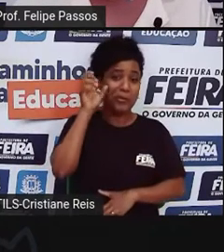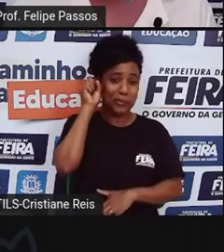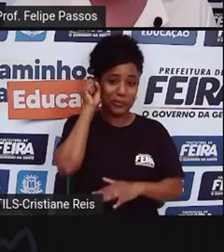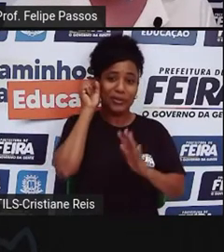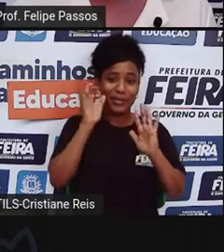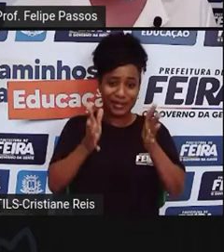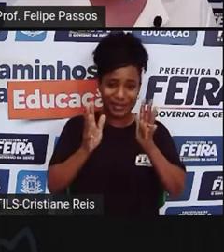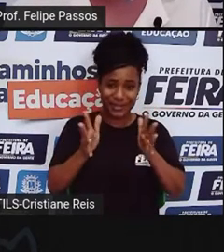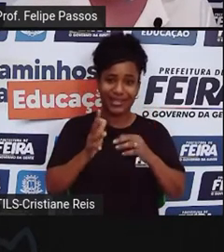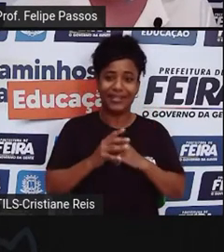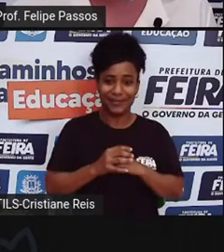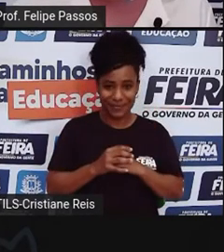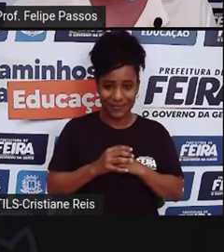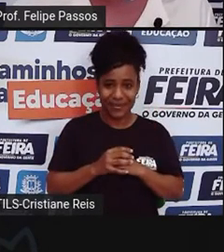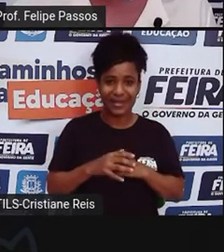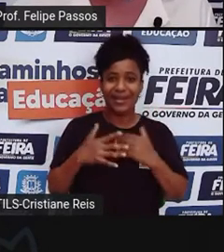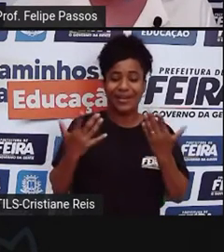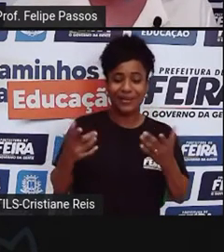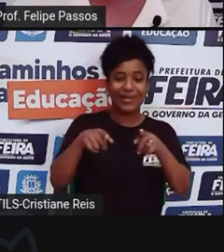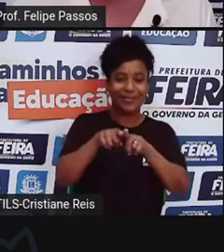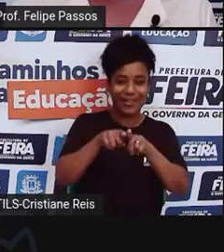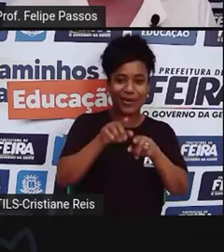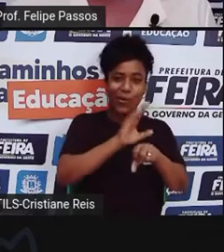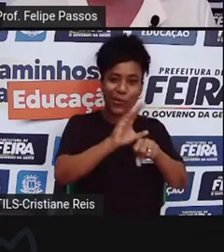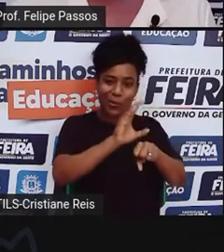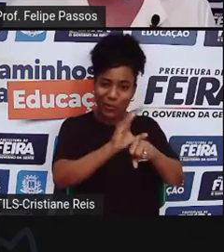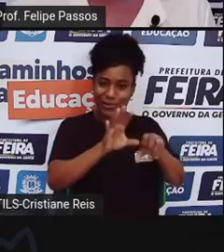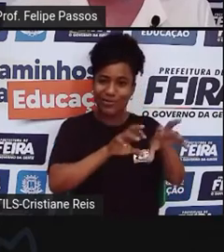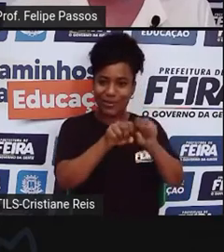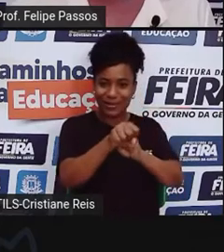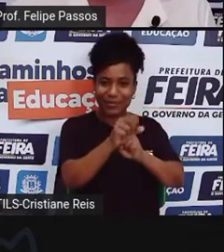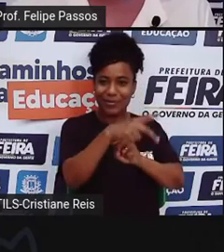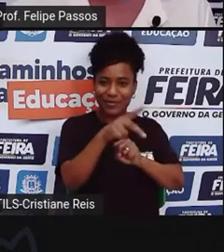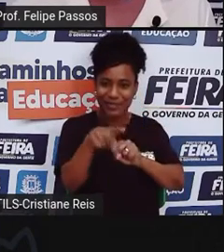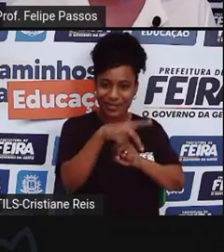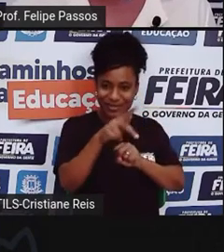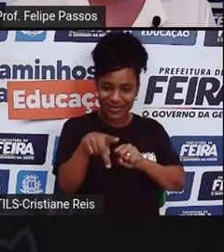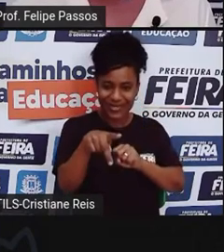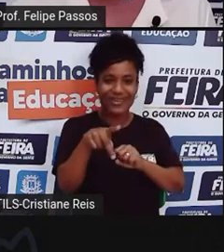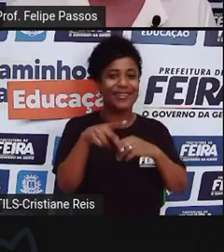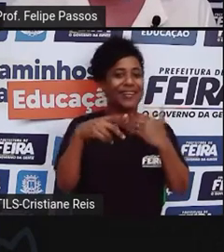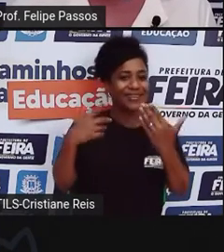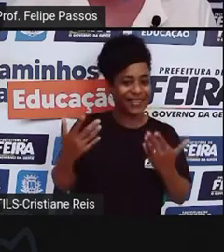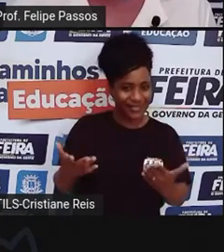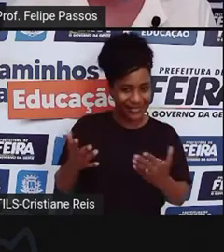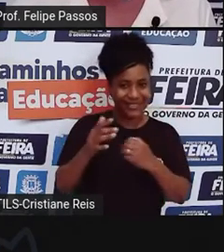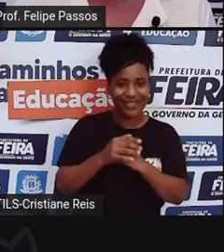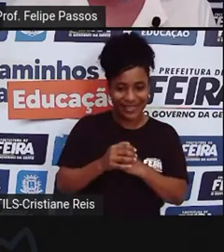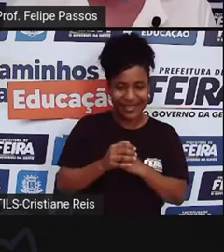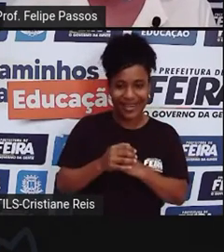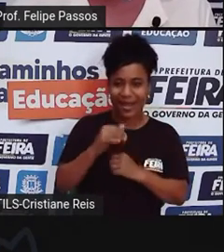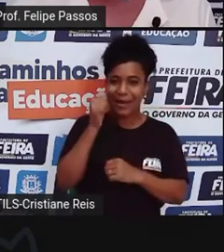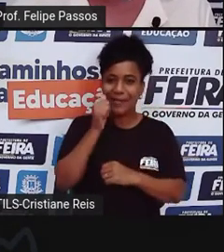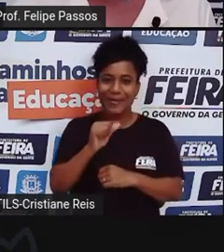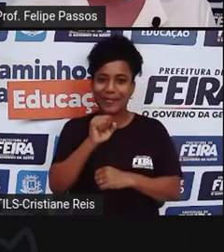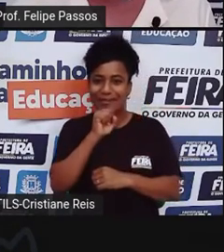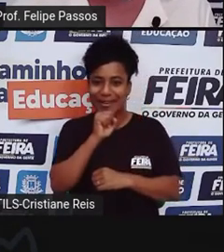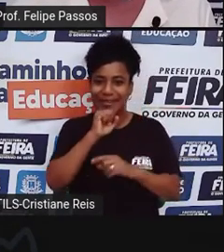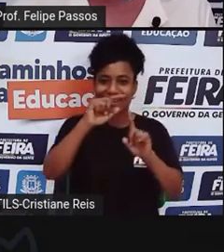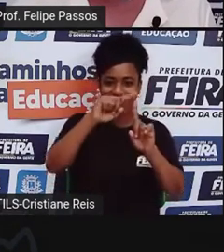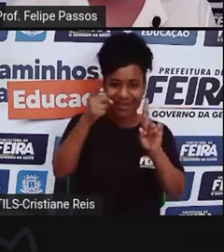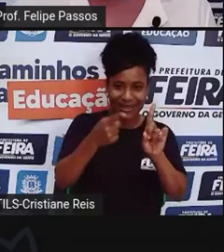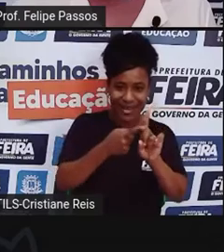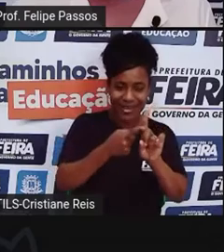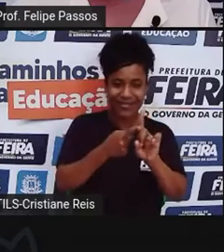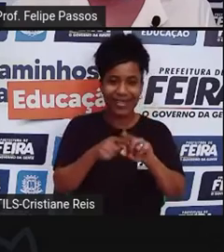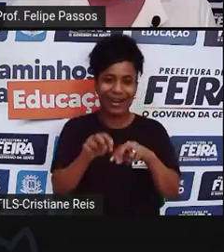também faço formações de professores, né? Que a mãe fica grávida, né? Então, ela acha que ela pode falar alto,